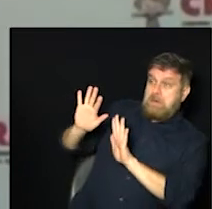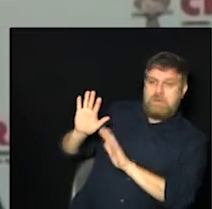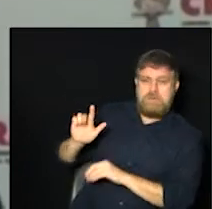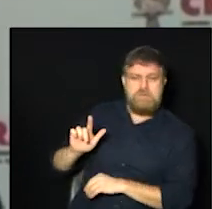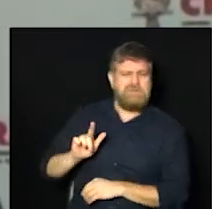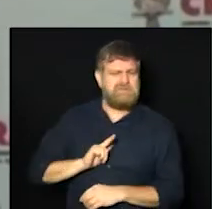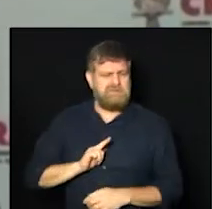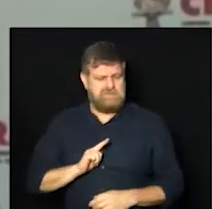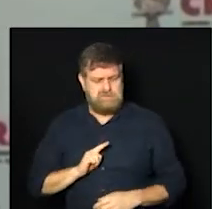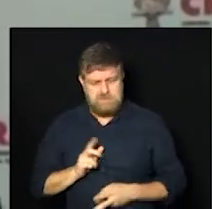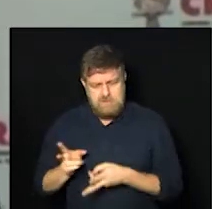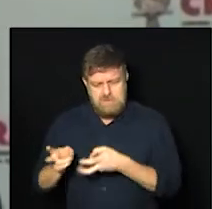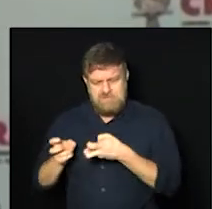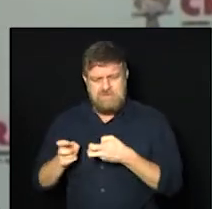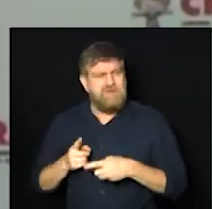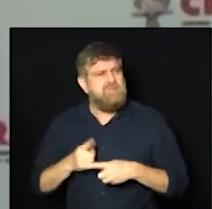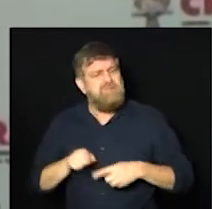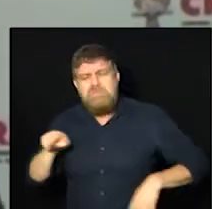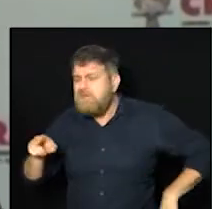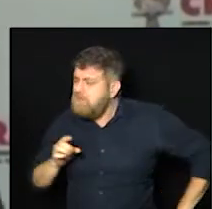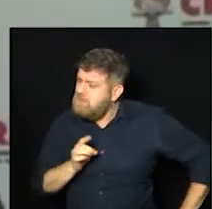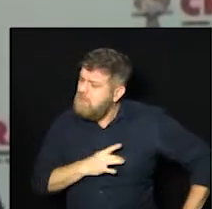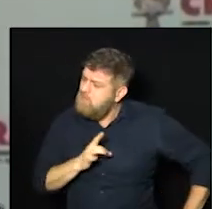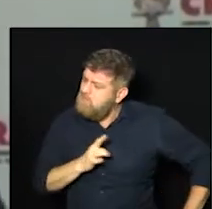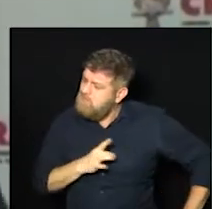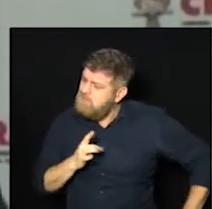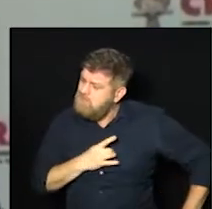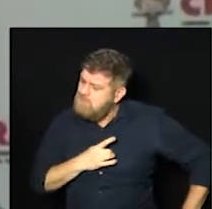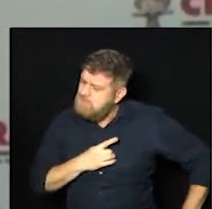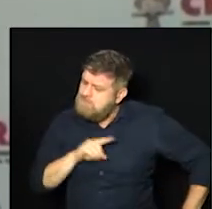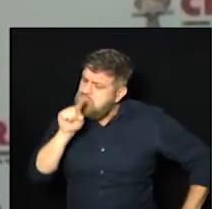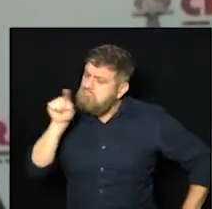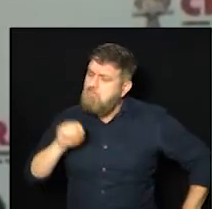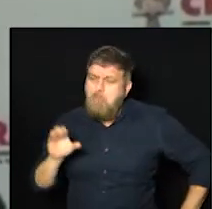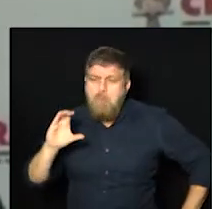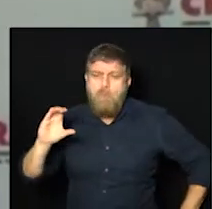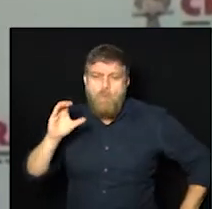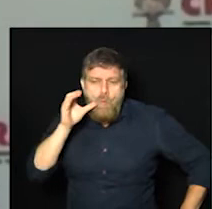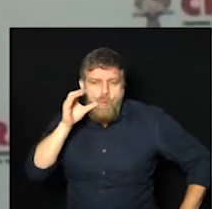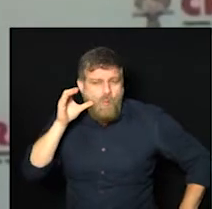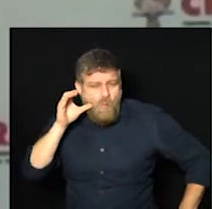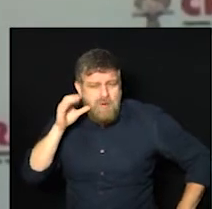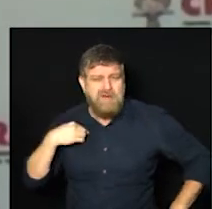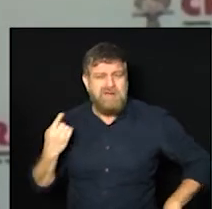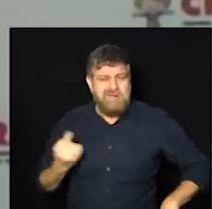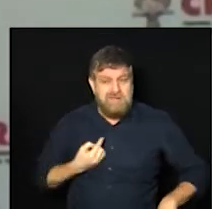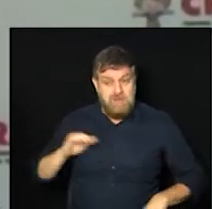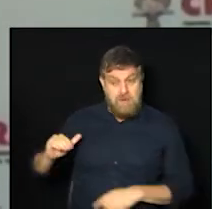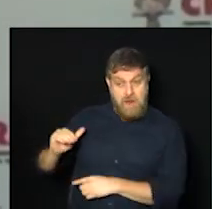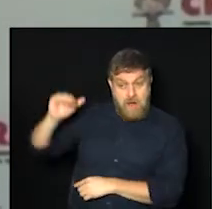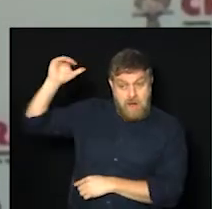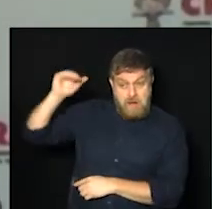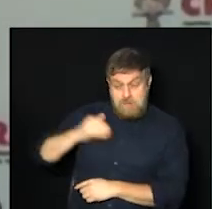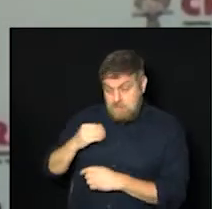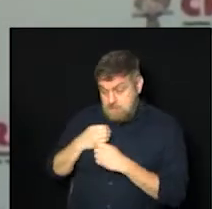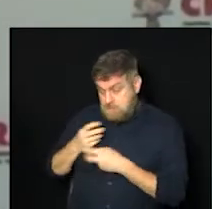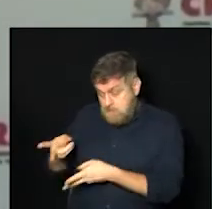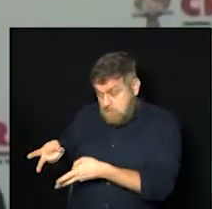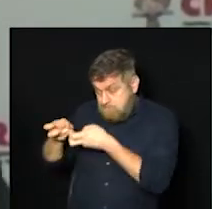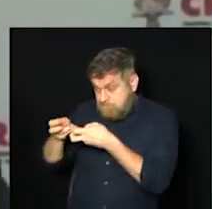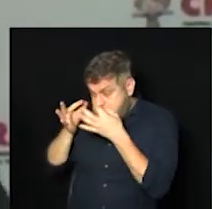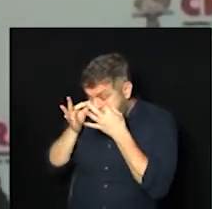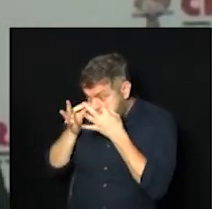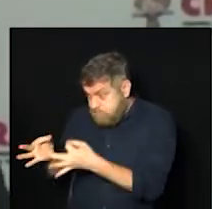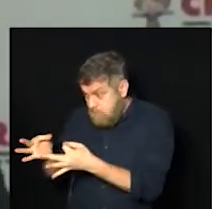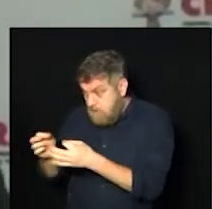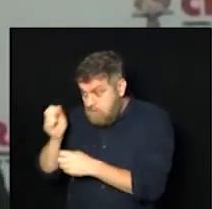uma explicação muito clara da criança. Esses são sinais que os adultos devem ficar atentos. E aí você